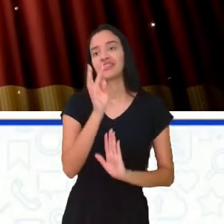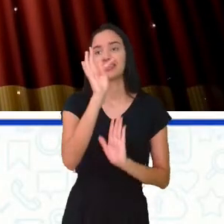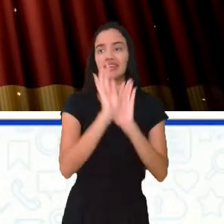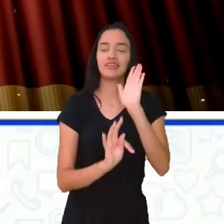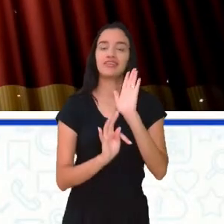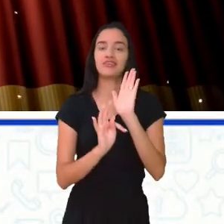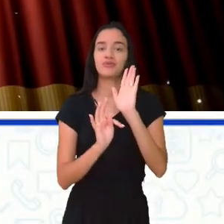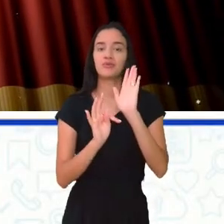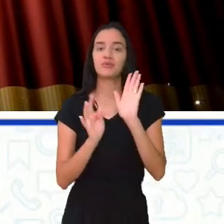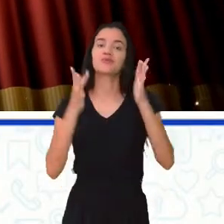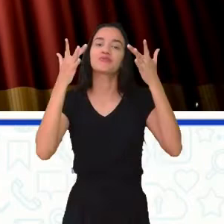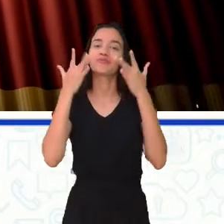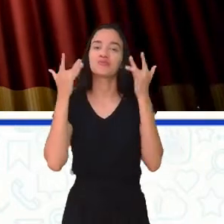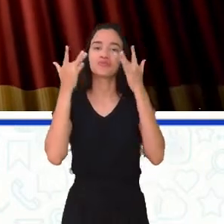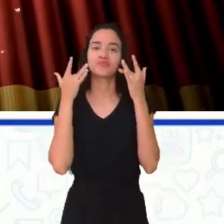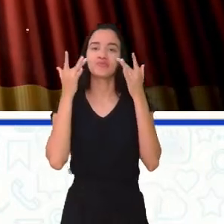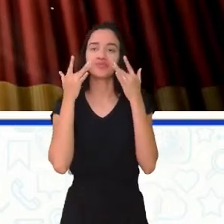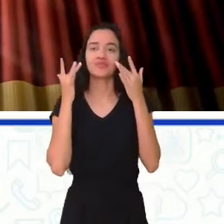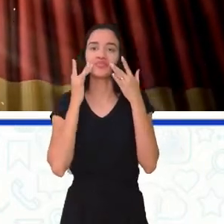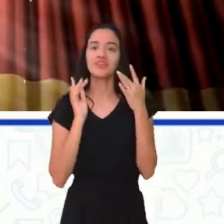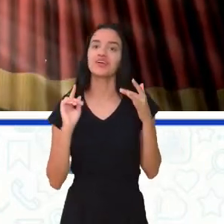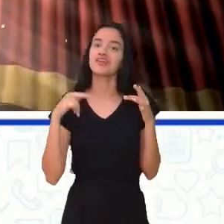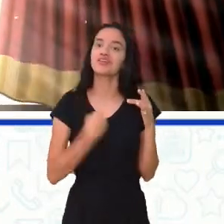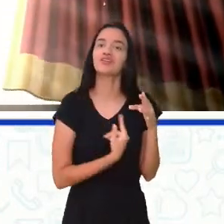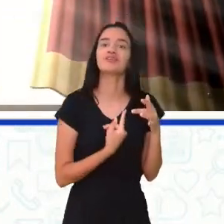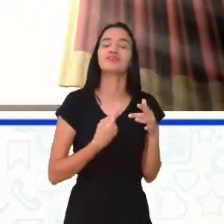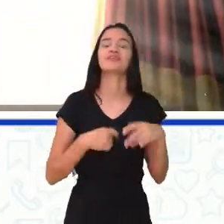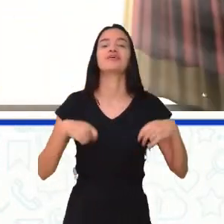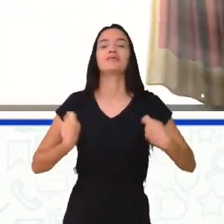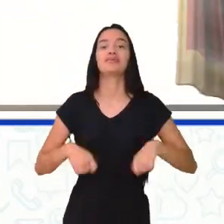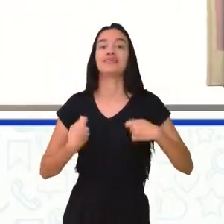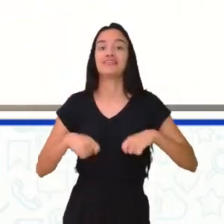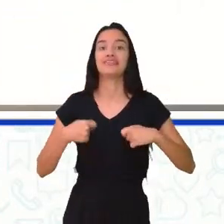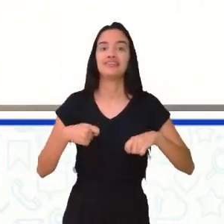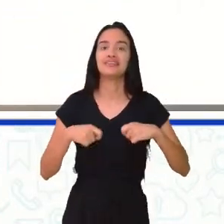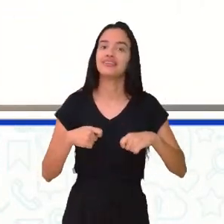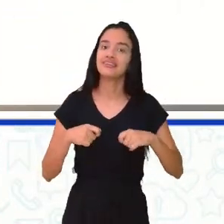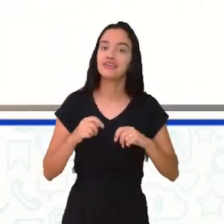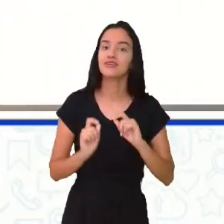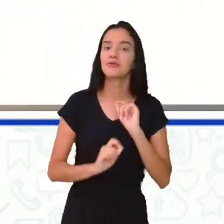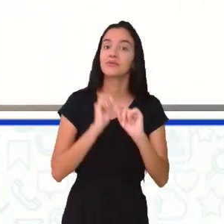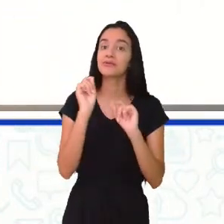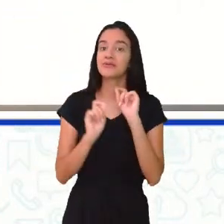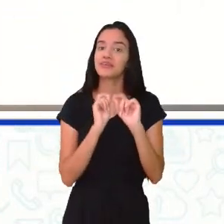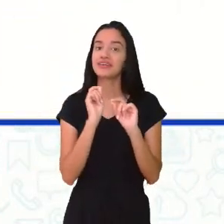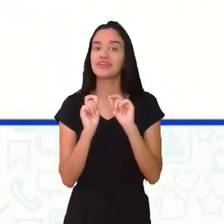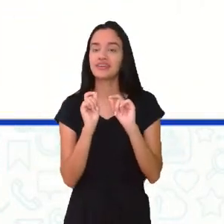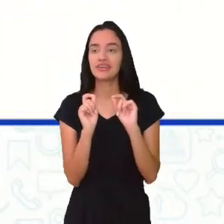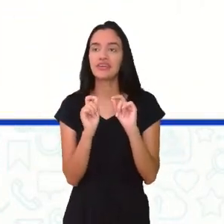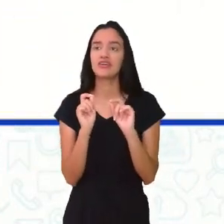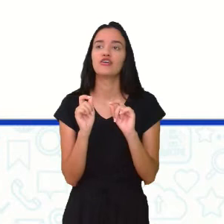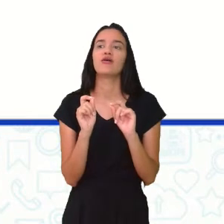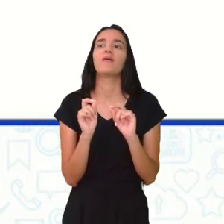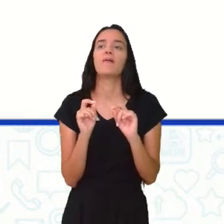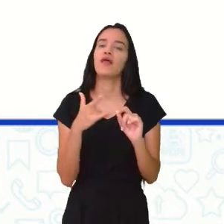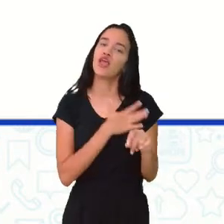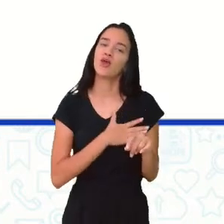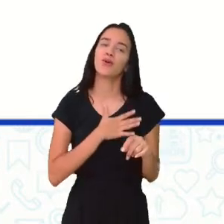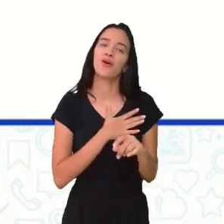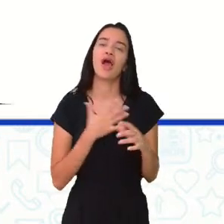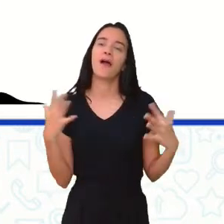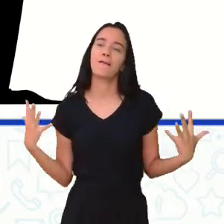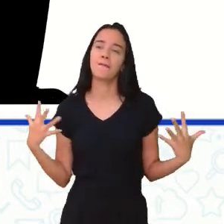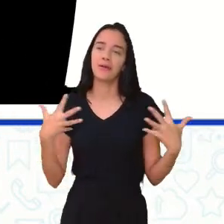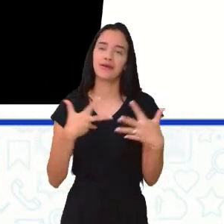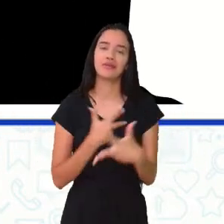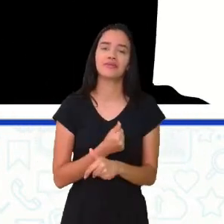é, peça teatral, nós precisamos estar aí atuando. Então, essa cena eu gosto, não é, maravilhosa,